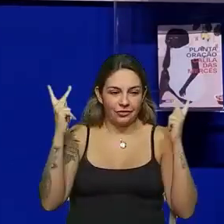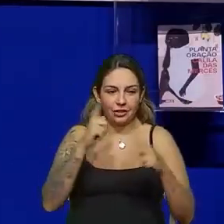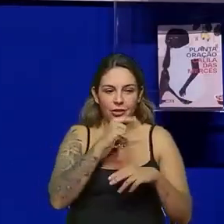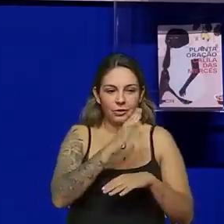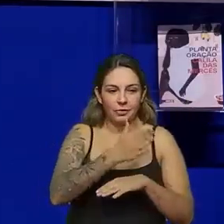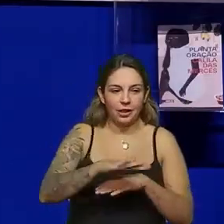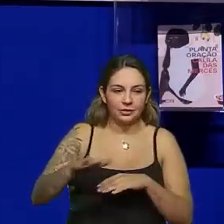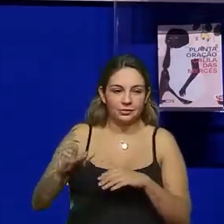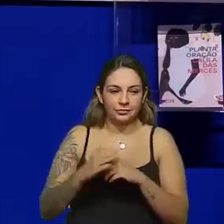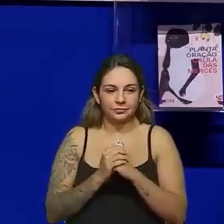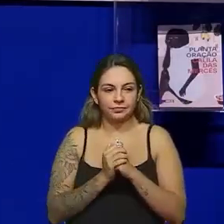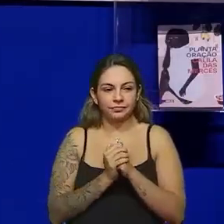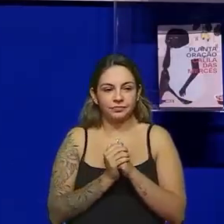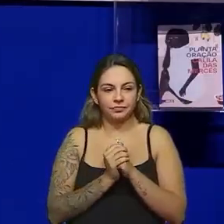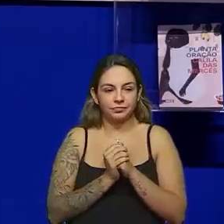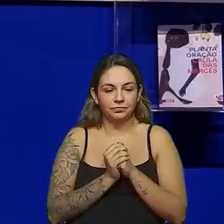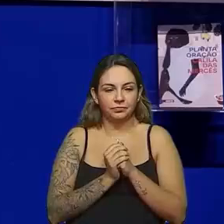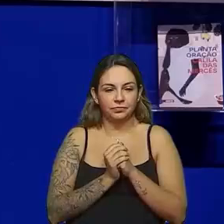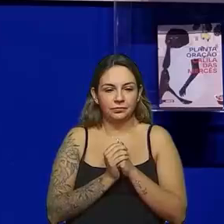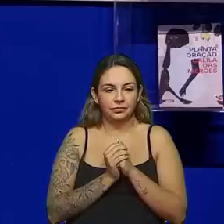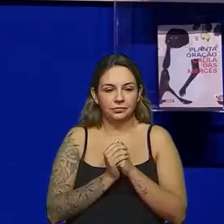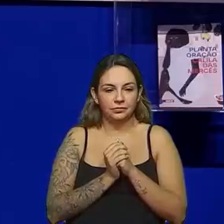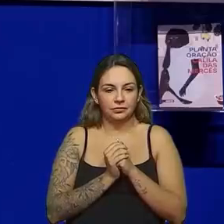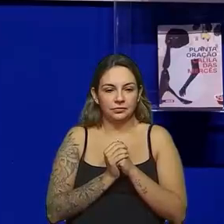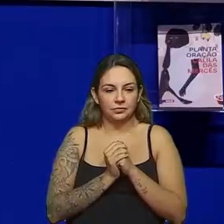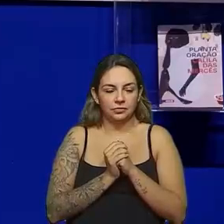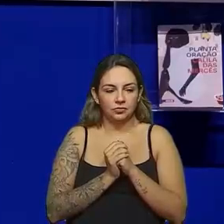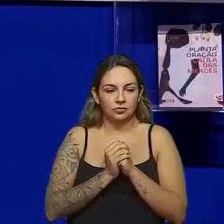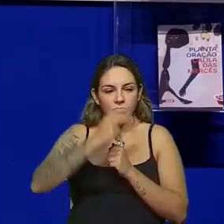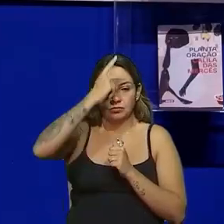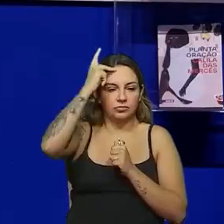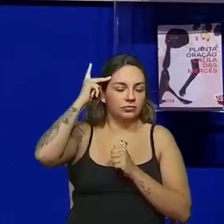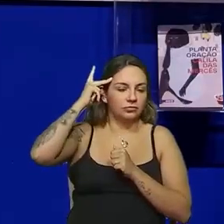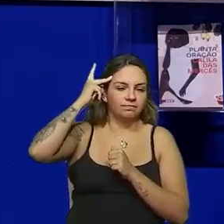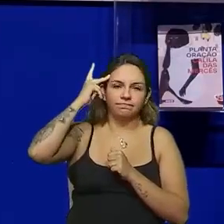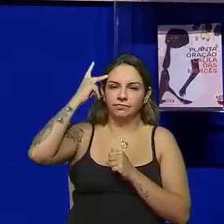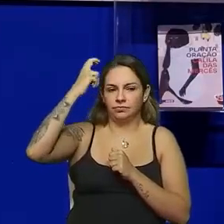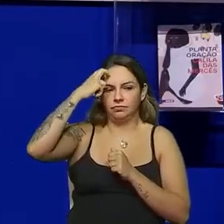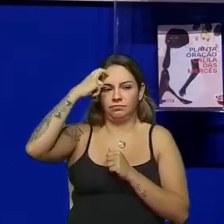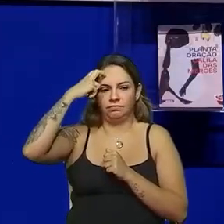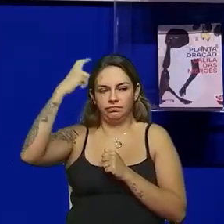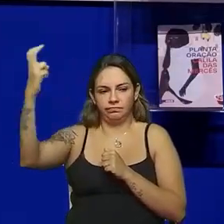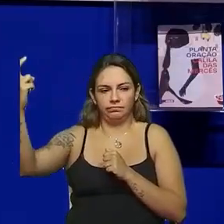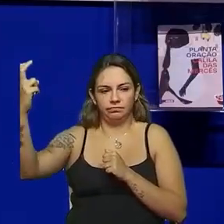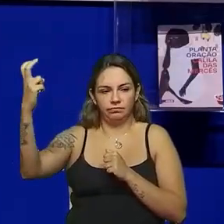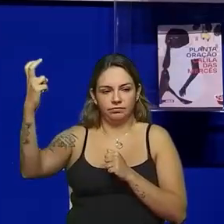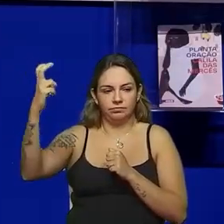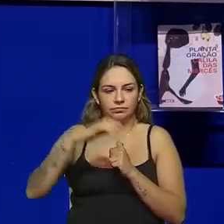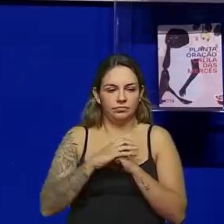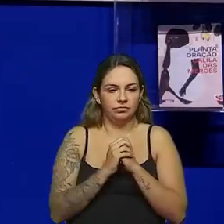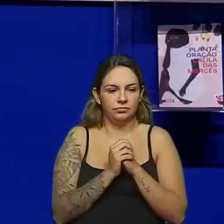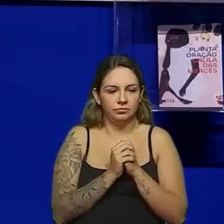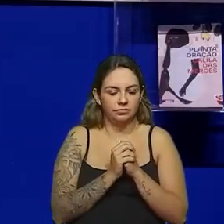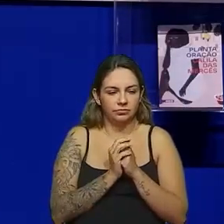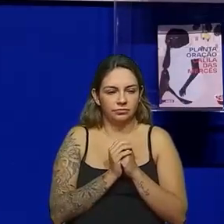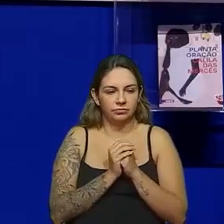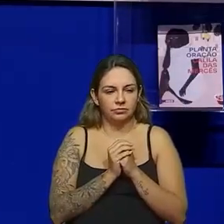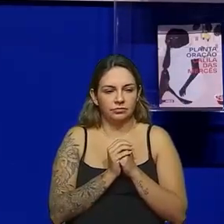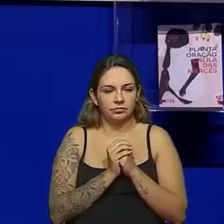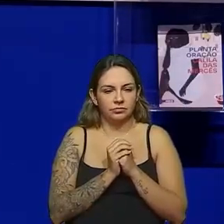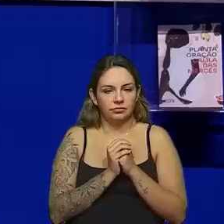mar, né? Quando a gente vê pessoas geniais, tá?